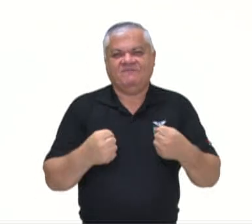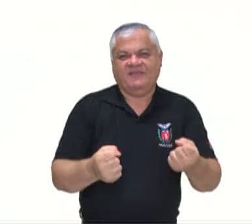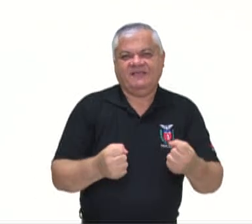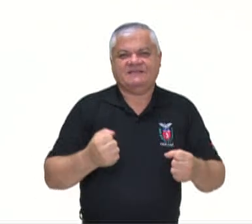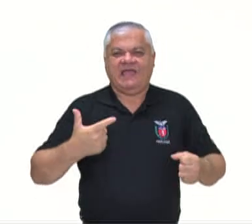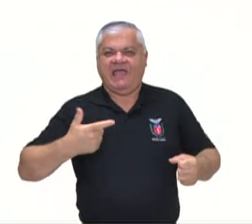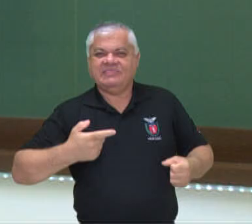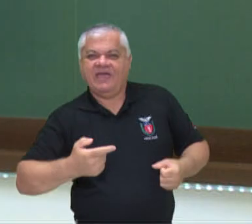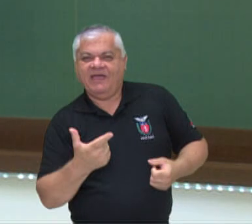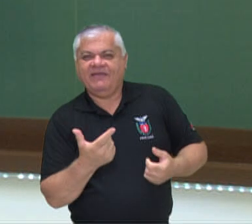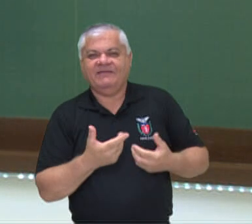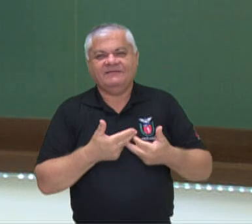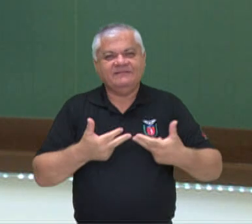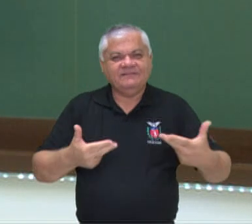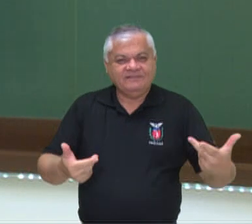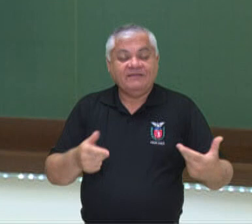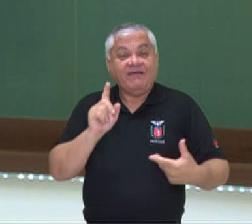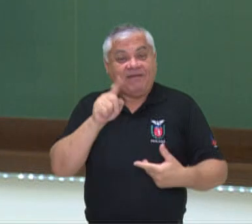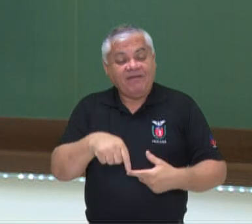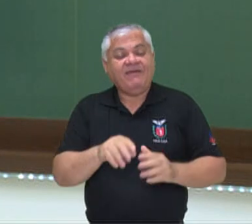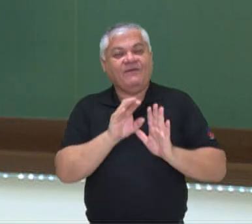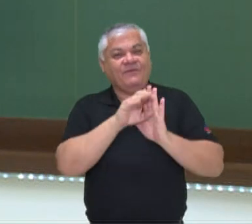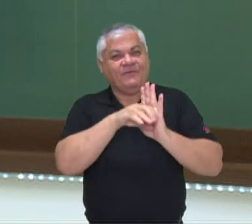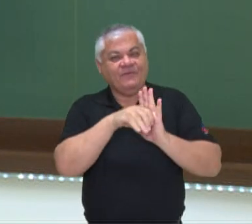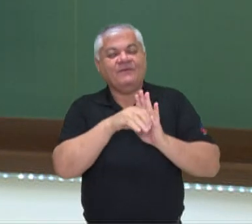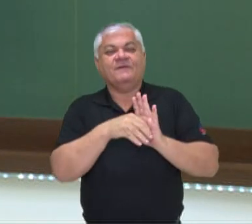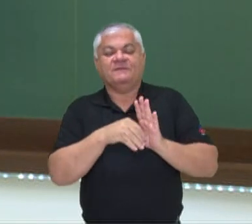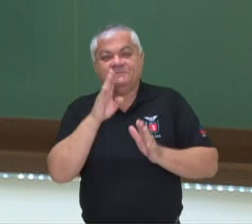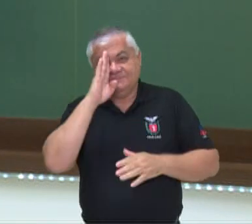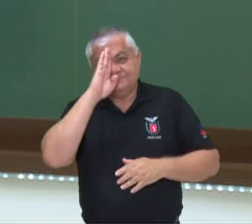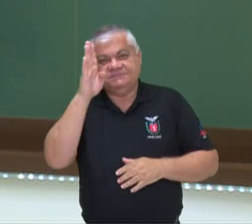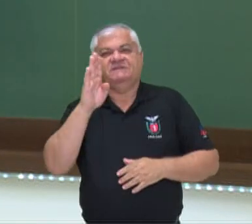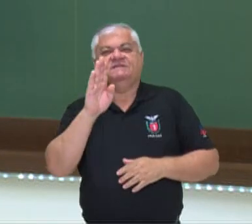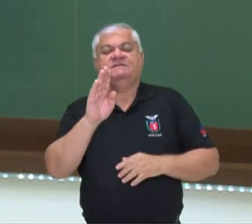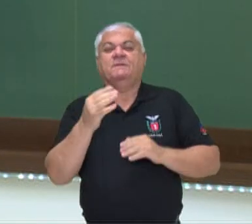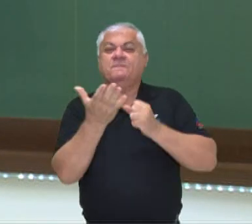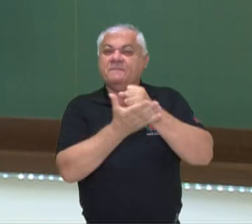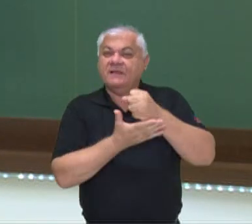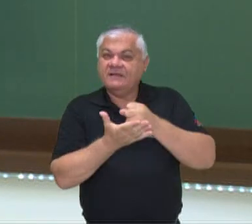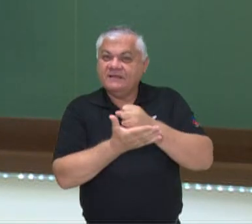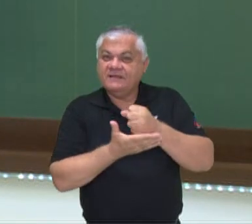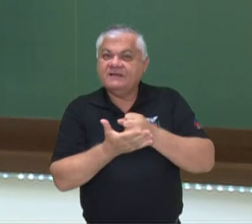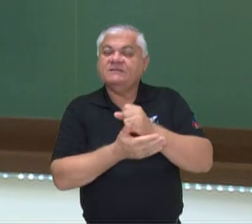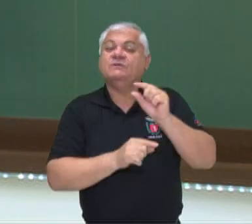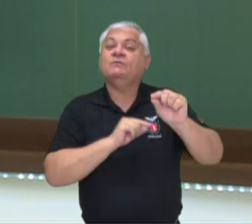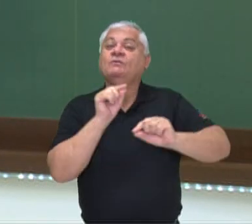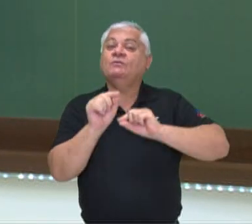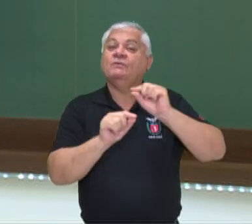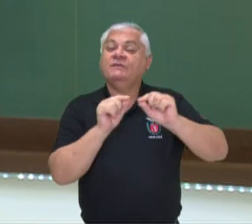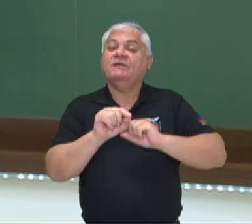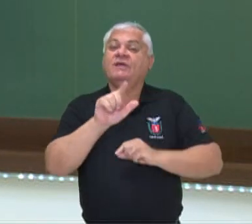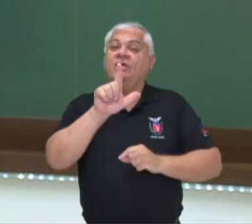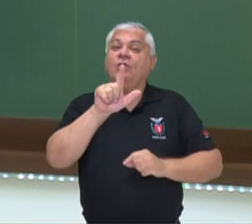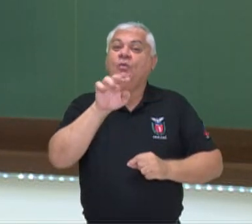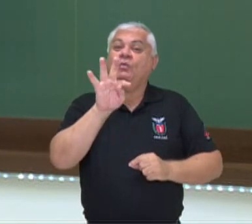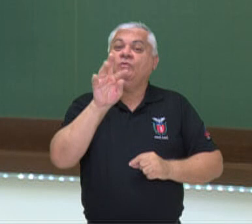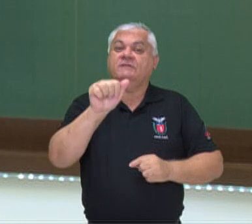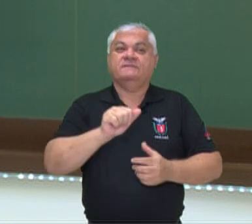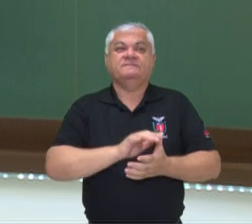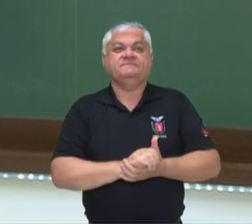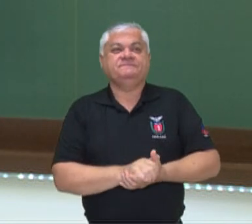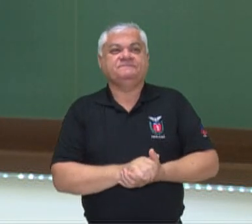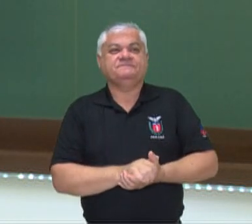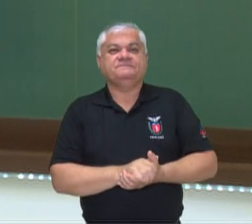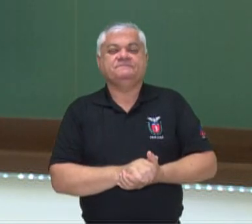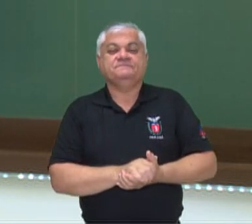esse é o nosso conceito principal, né? Conceito básico do que são as lutas, ok?